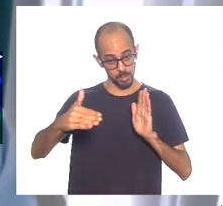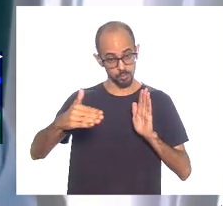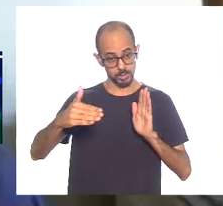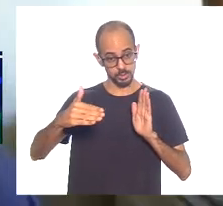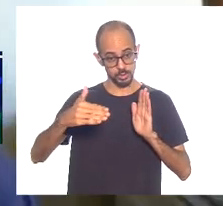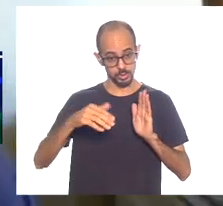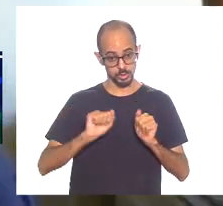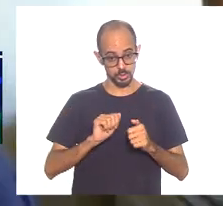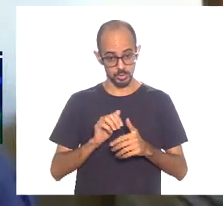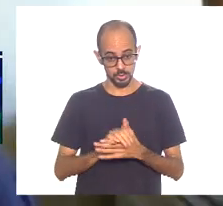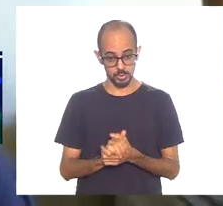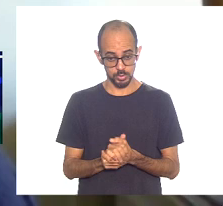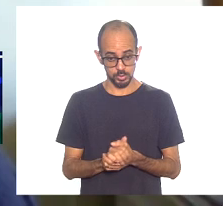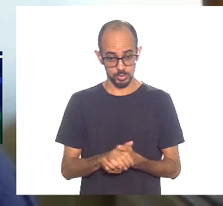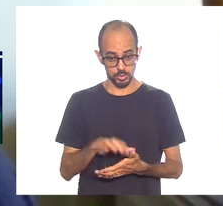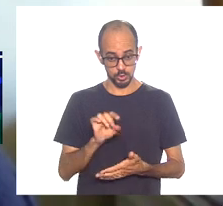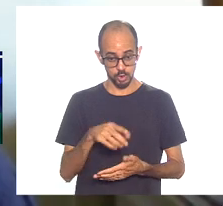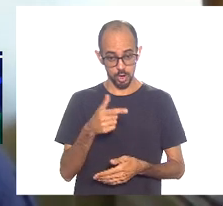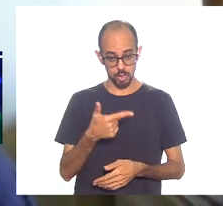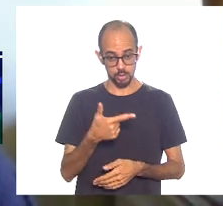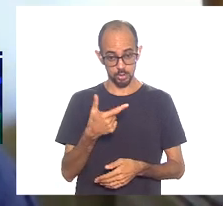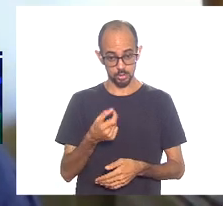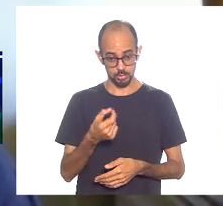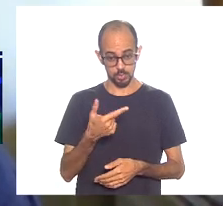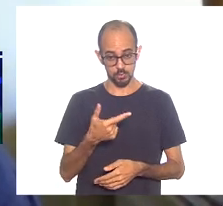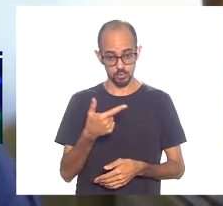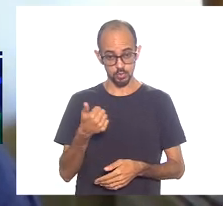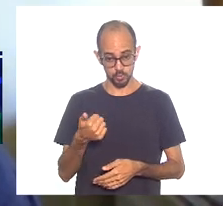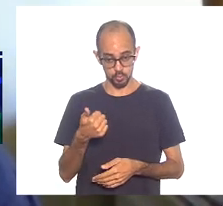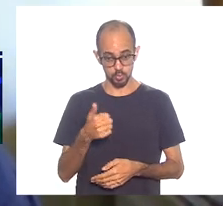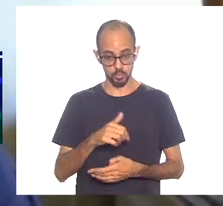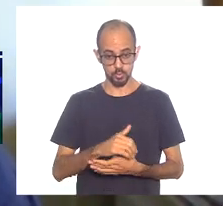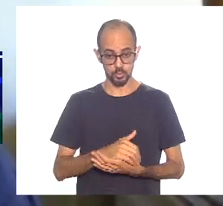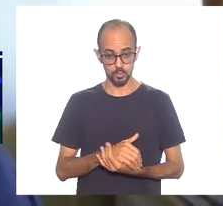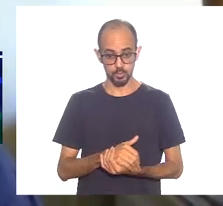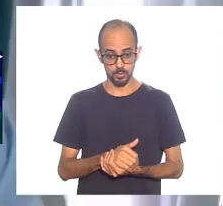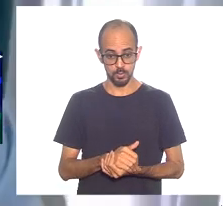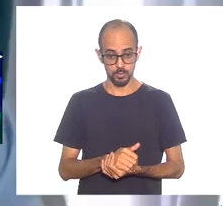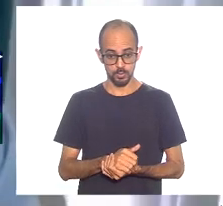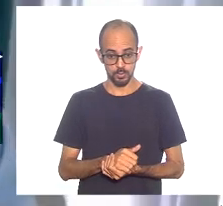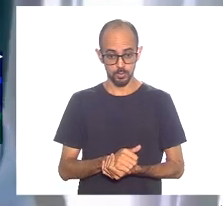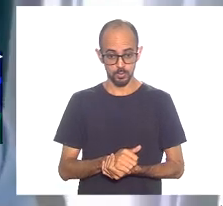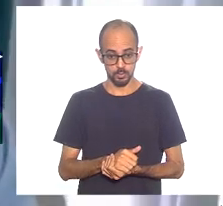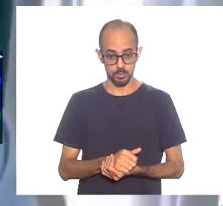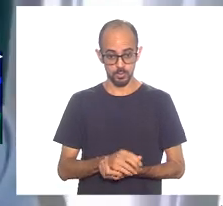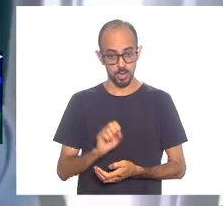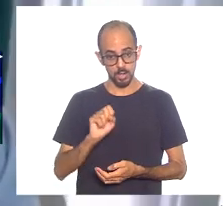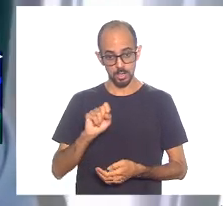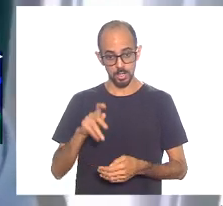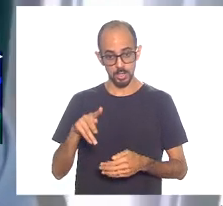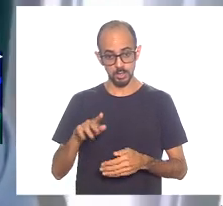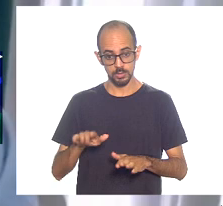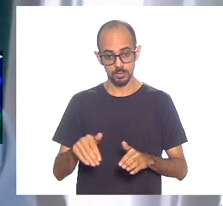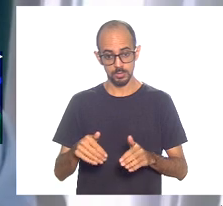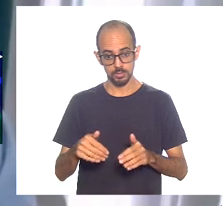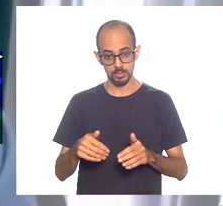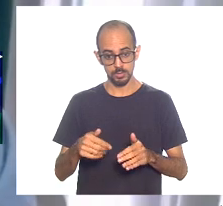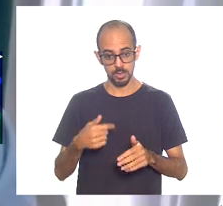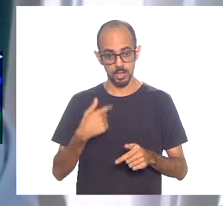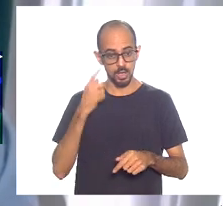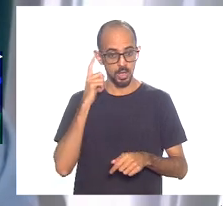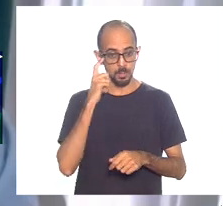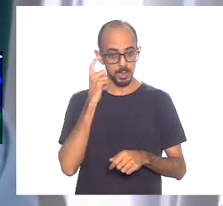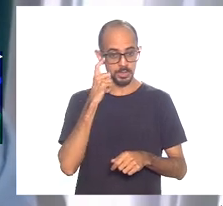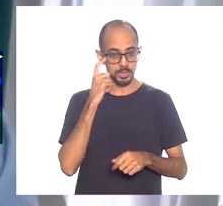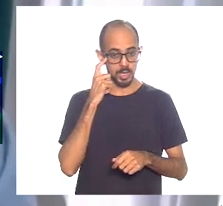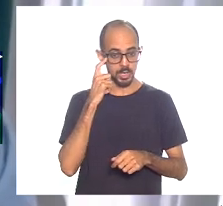só existe um só 2011 o OK tudo bem eu achei que fosse para